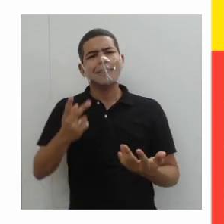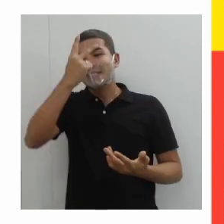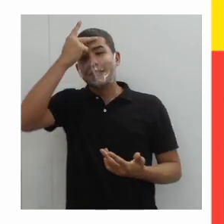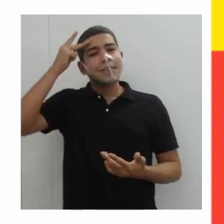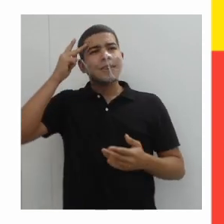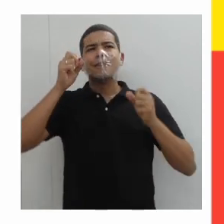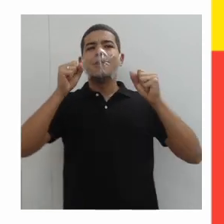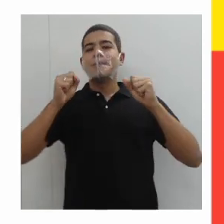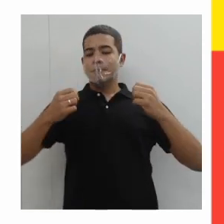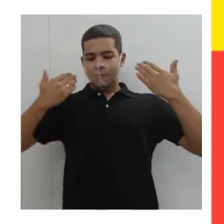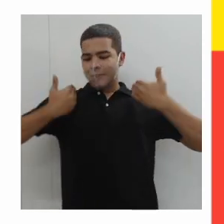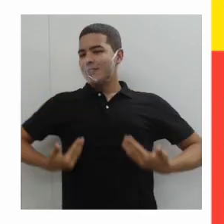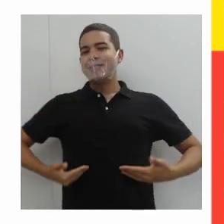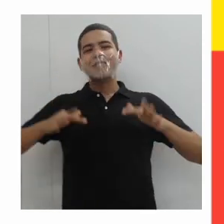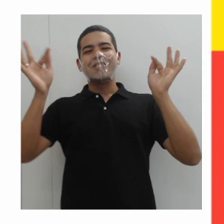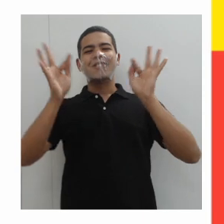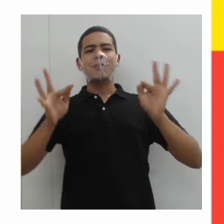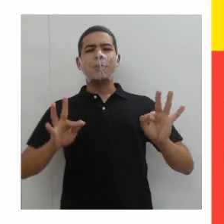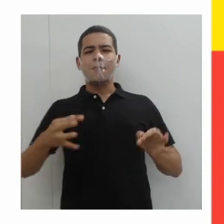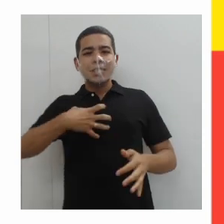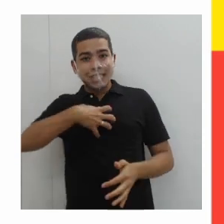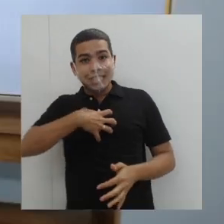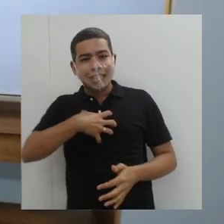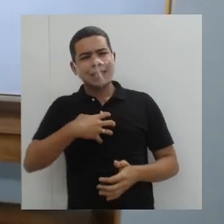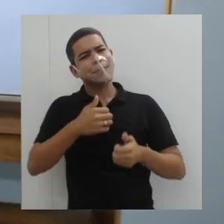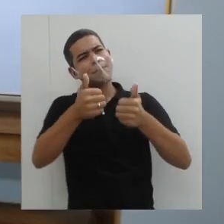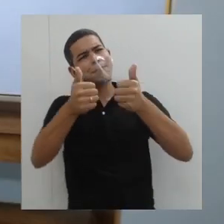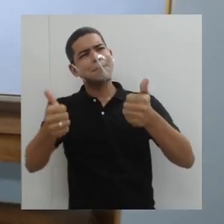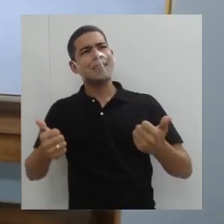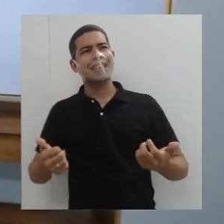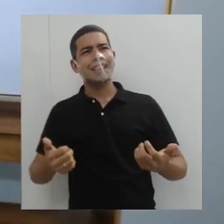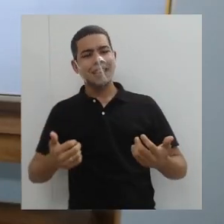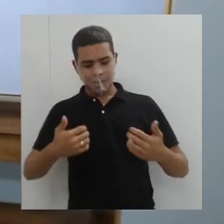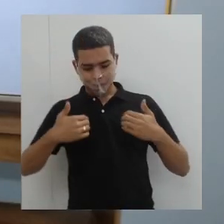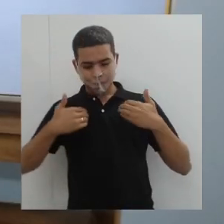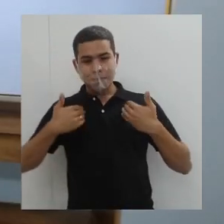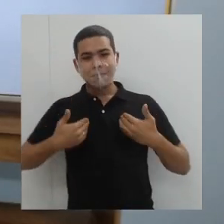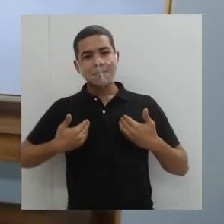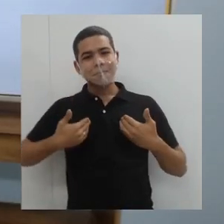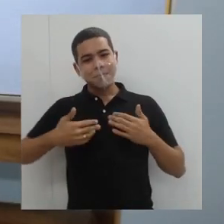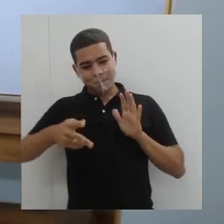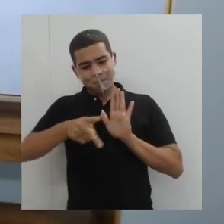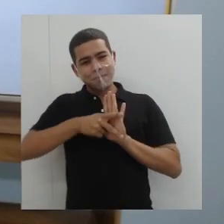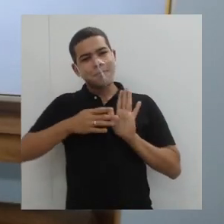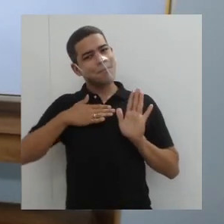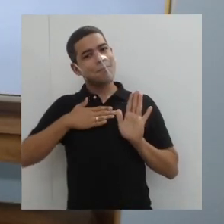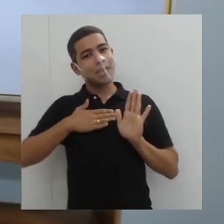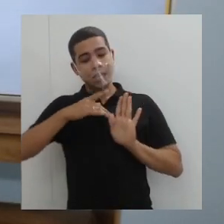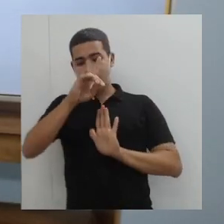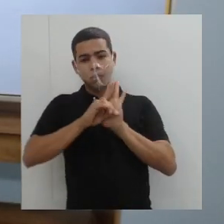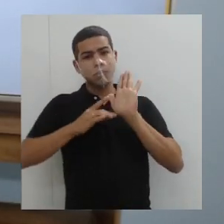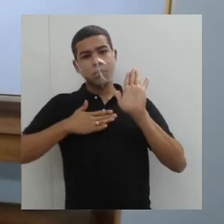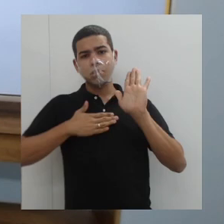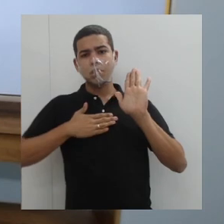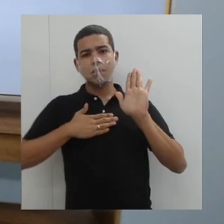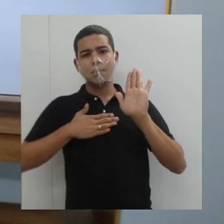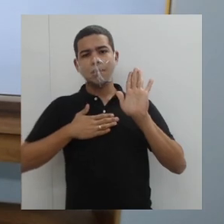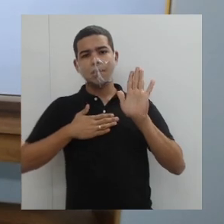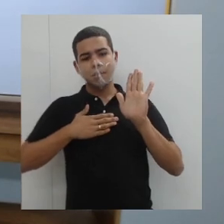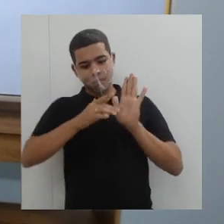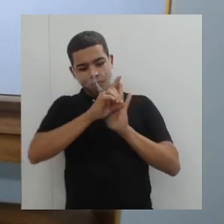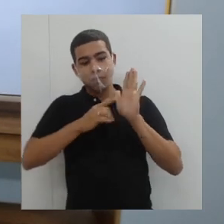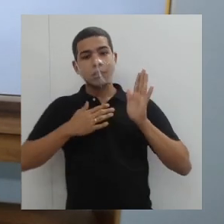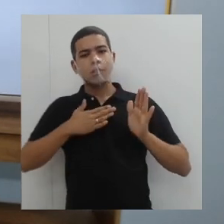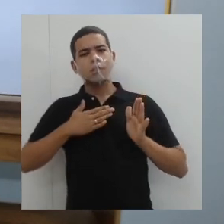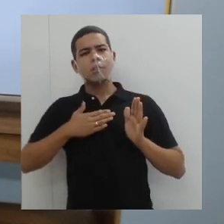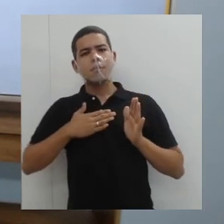elas têm que estar felizes e satisfeitas com o corpo que têm. O meu corpo é meu e o direito sobre o meu corpo é soberano. Eu tenho direito sobre